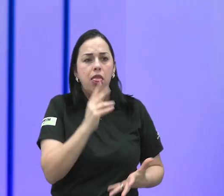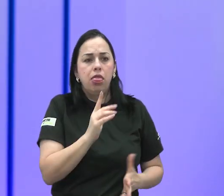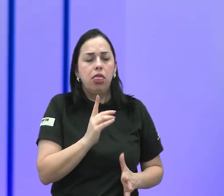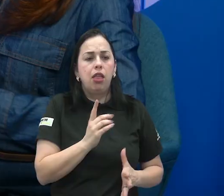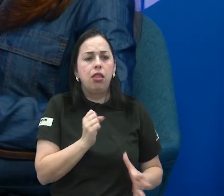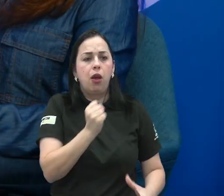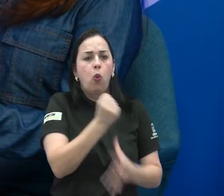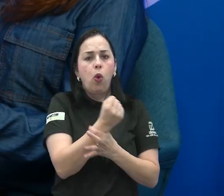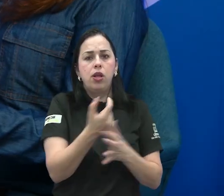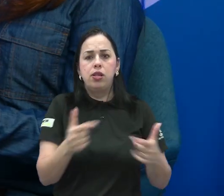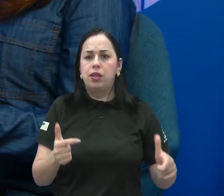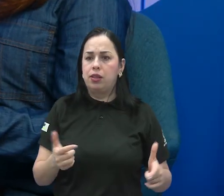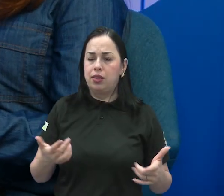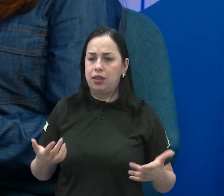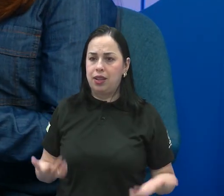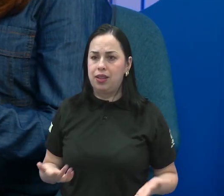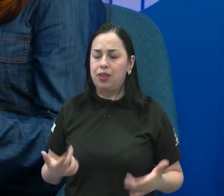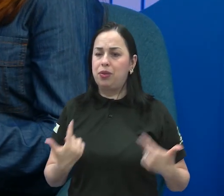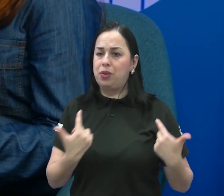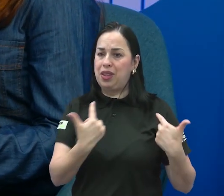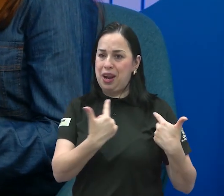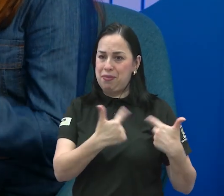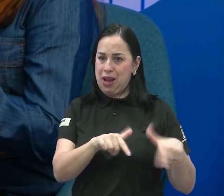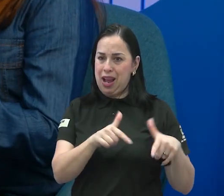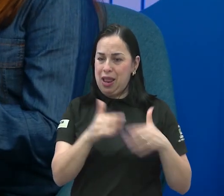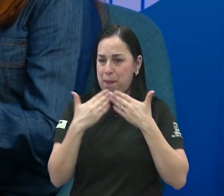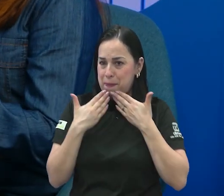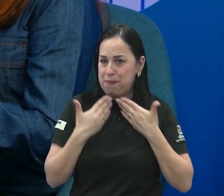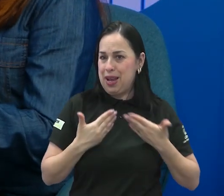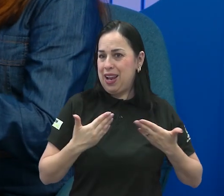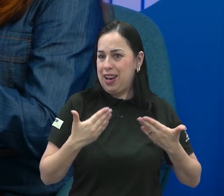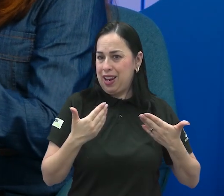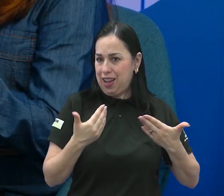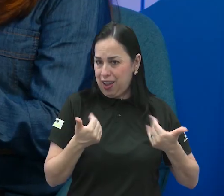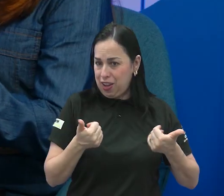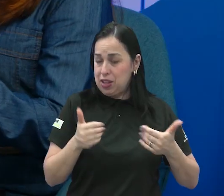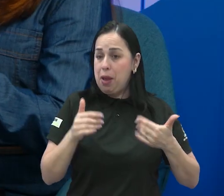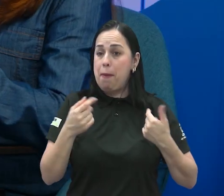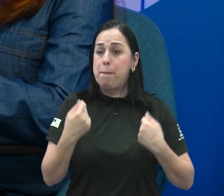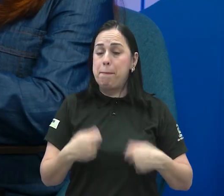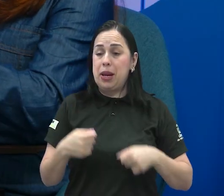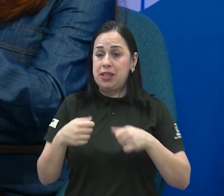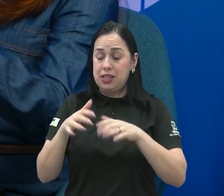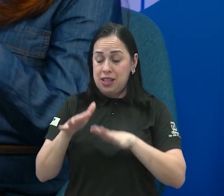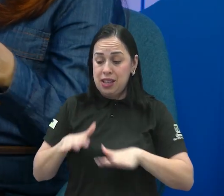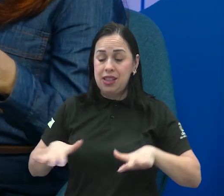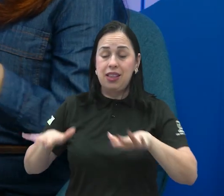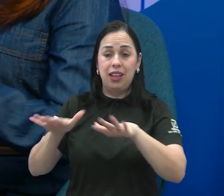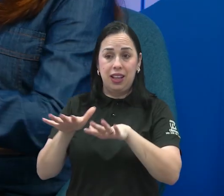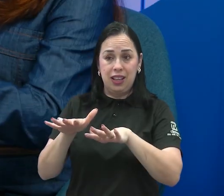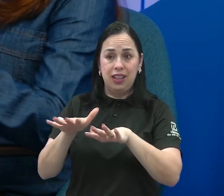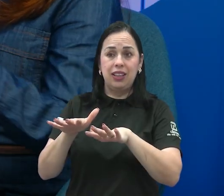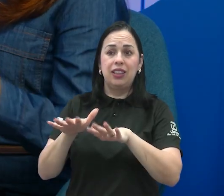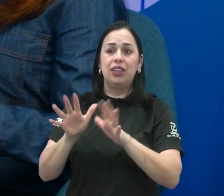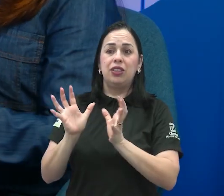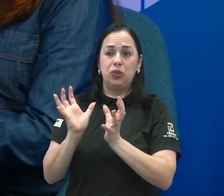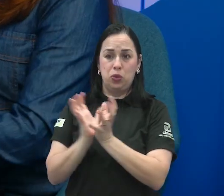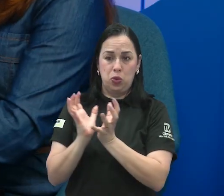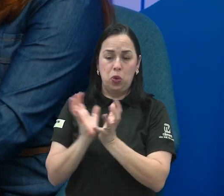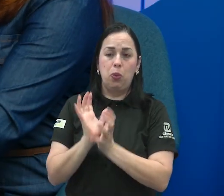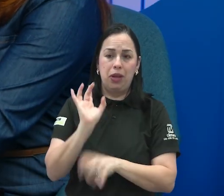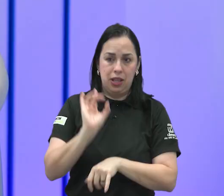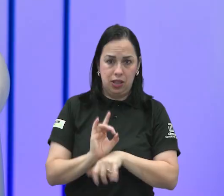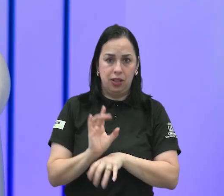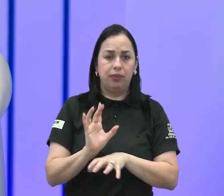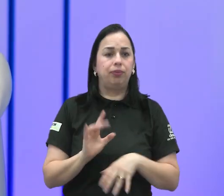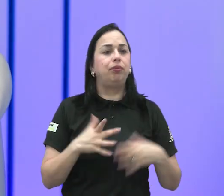né? Ou seja, a melhora da qualidade de trabalho do professor no ambiente escolar também depende de todo esse trabalho da equipe, da gestão